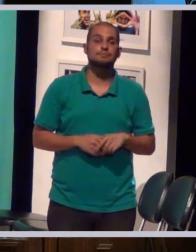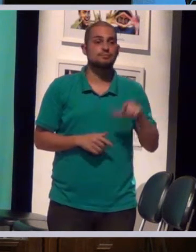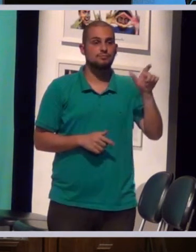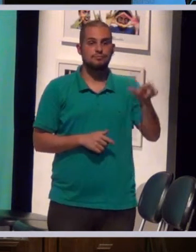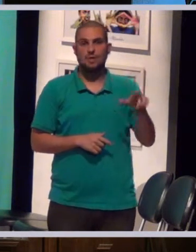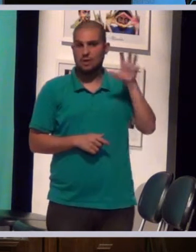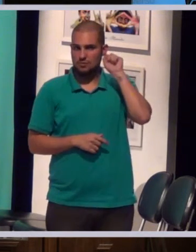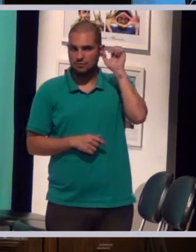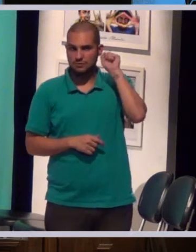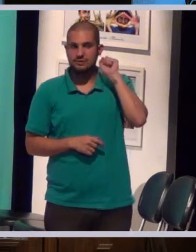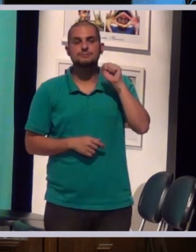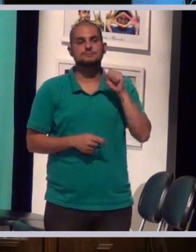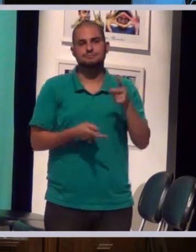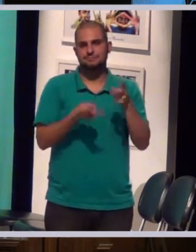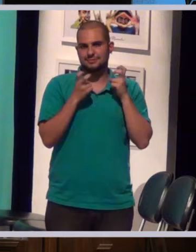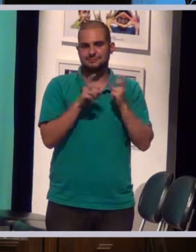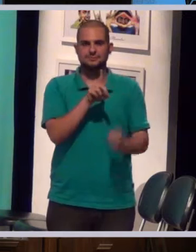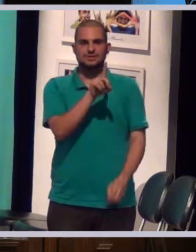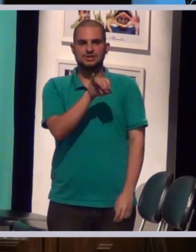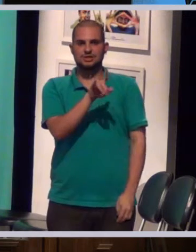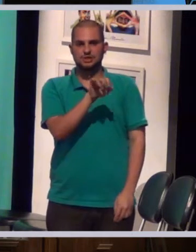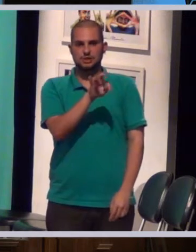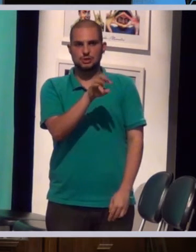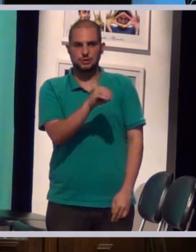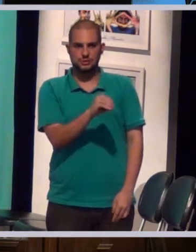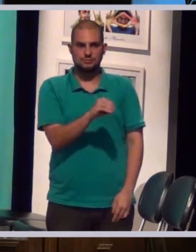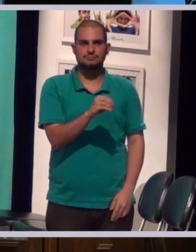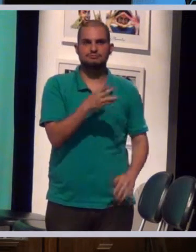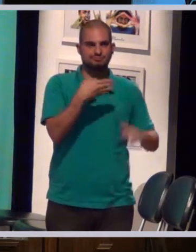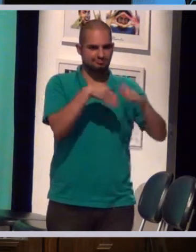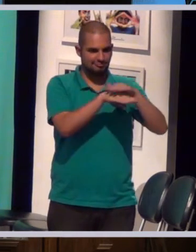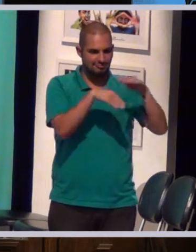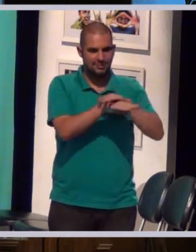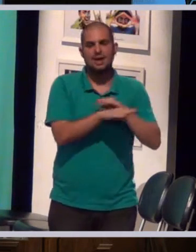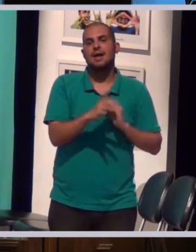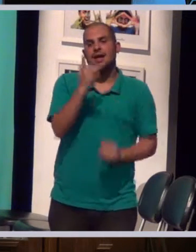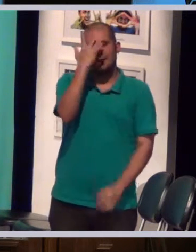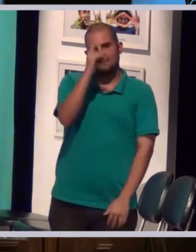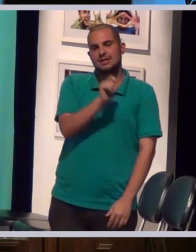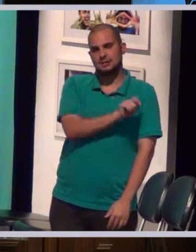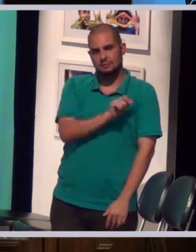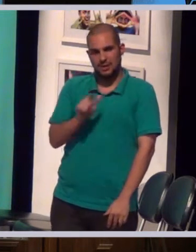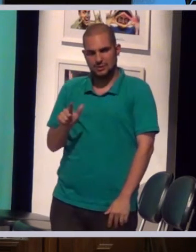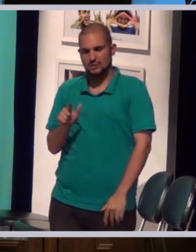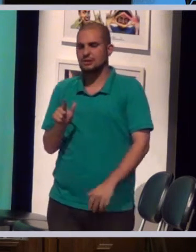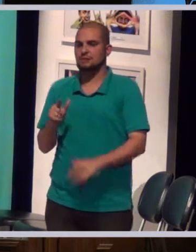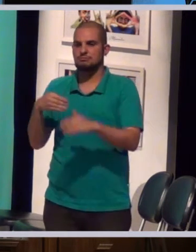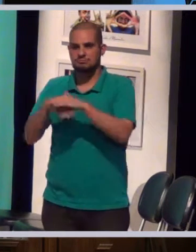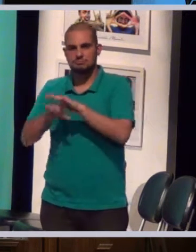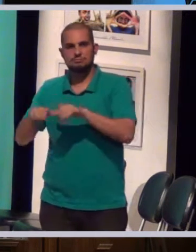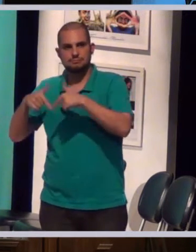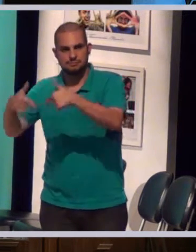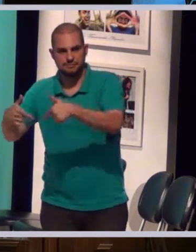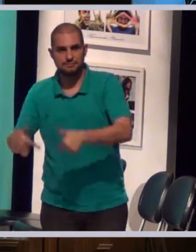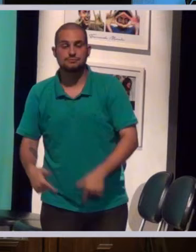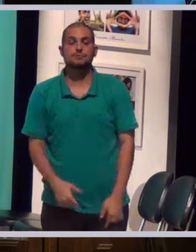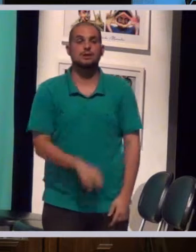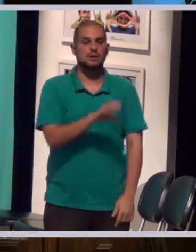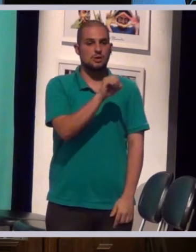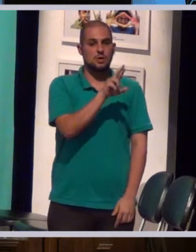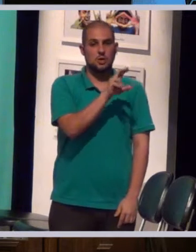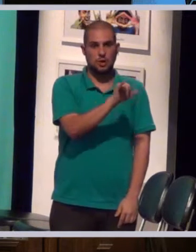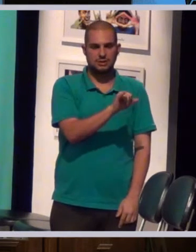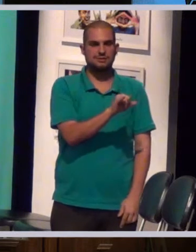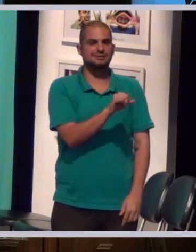podem ver que dígitos direto é mais fácil que dígitos inverso e corse direto é igual a corse inverso.